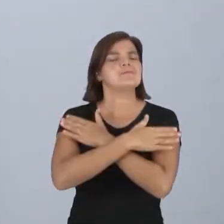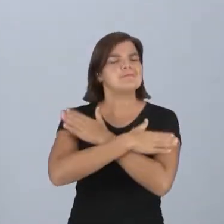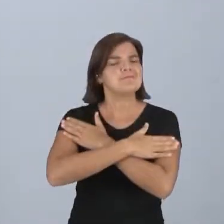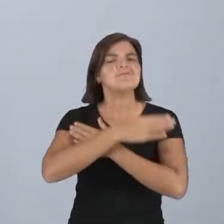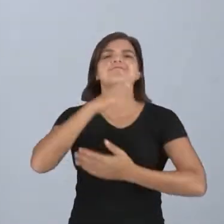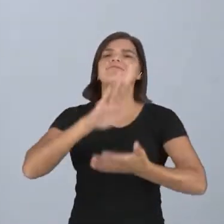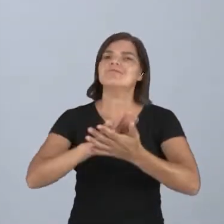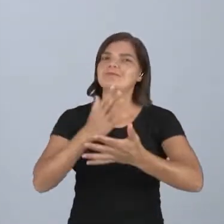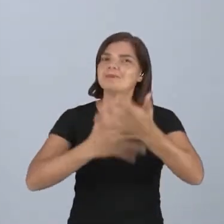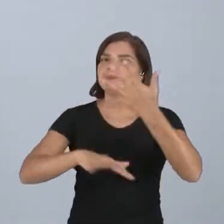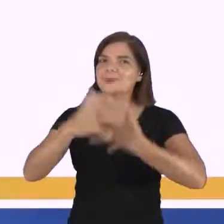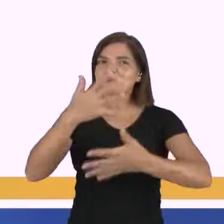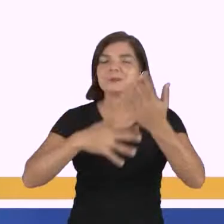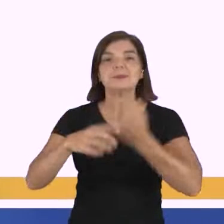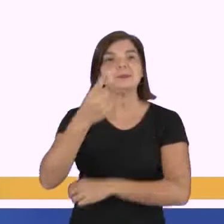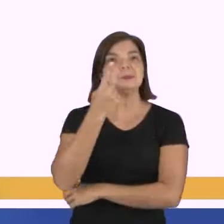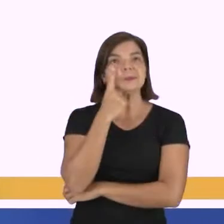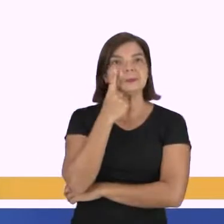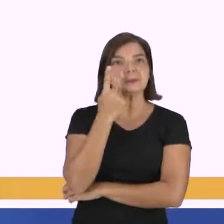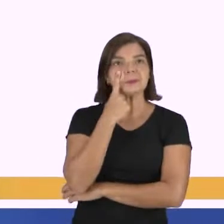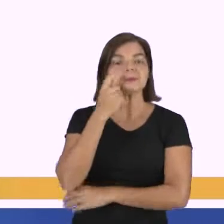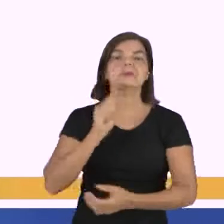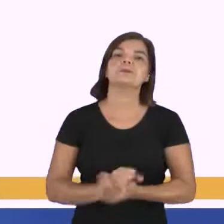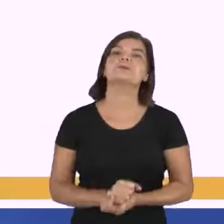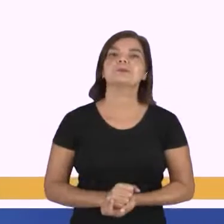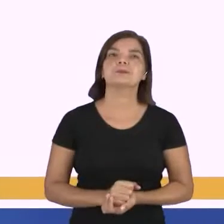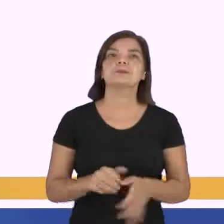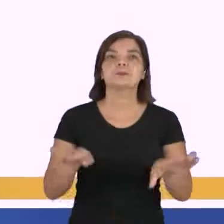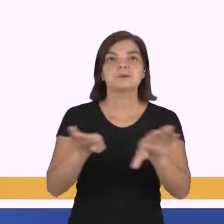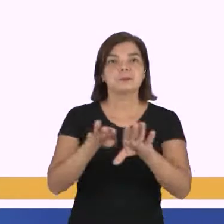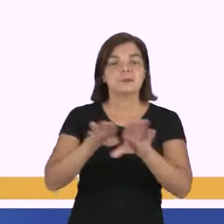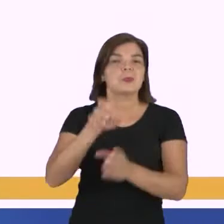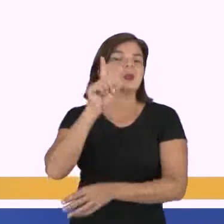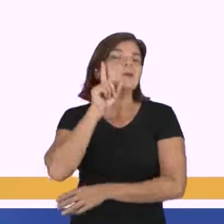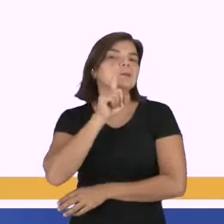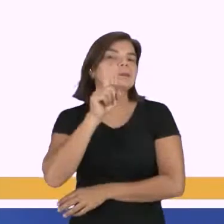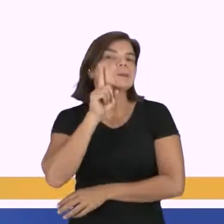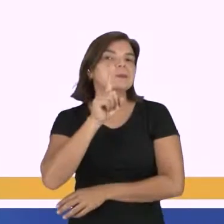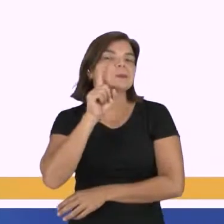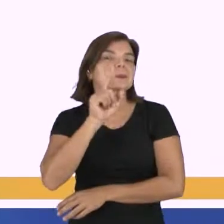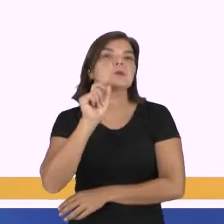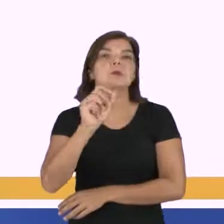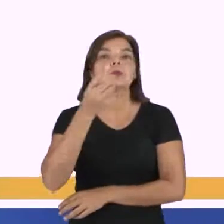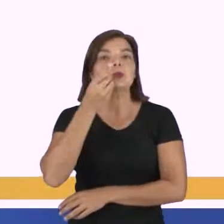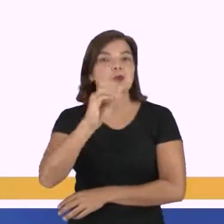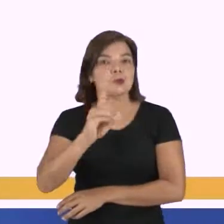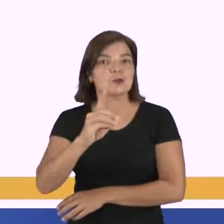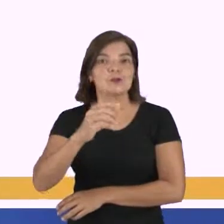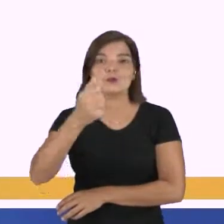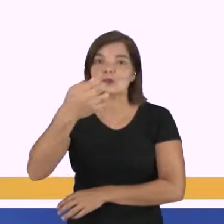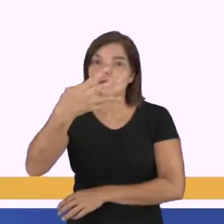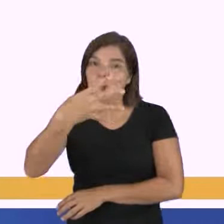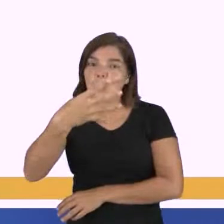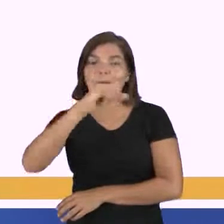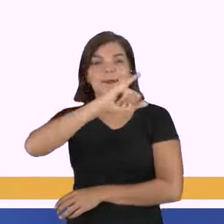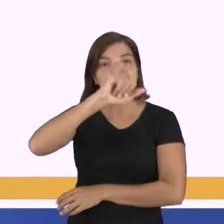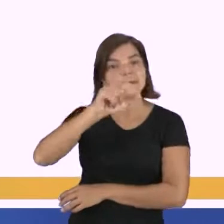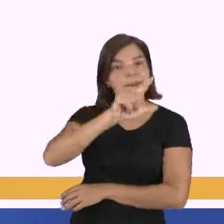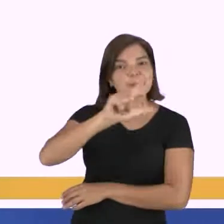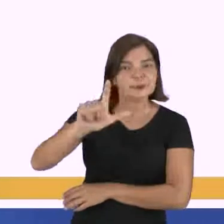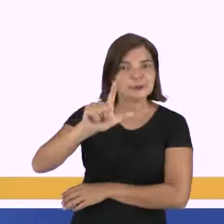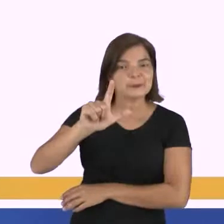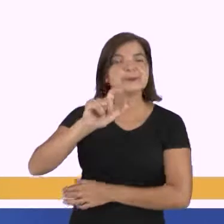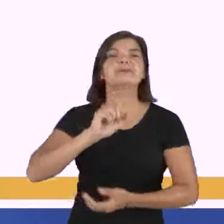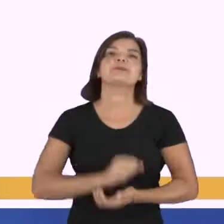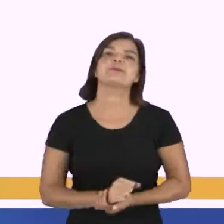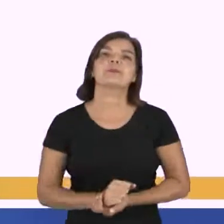celebrado. Então, observem aí. No United States, lá nos Estados Unidos, é comemorado dia 4 de julho, July